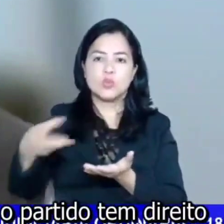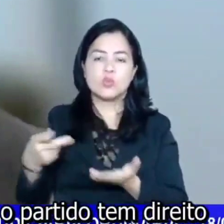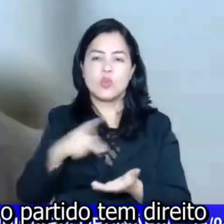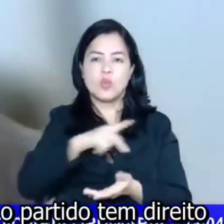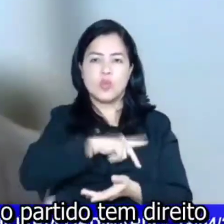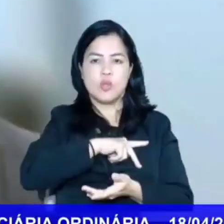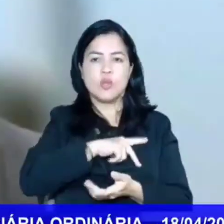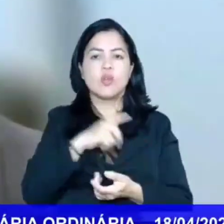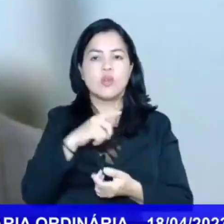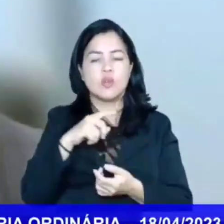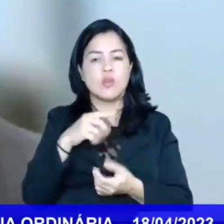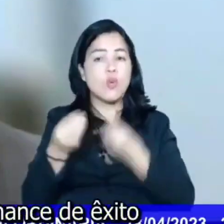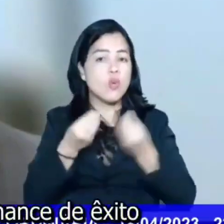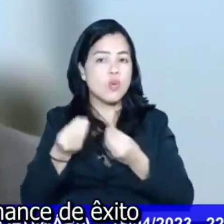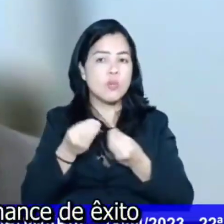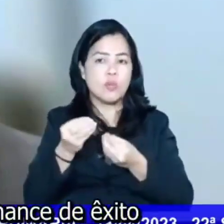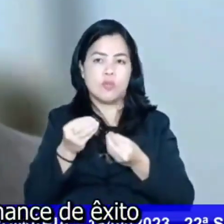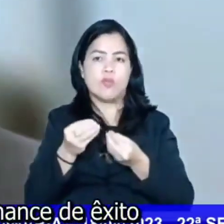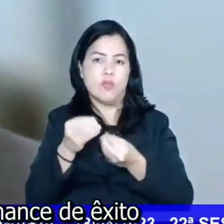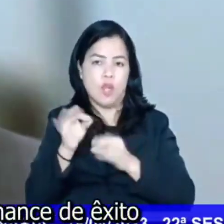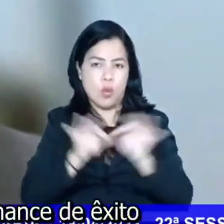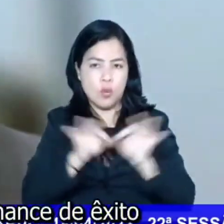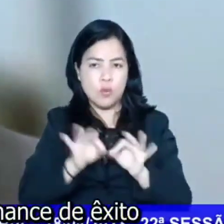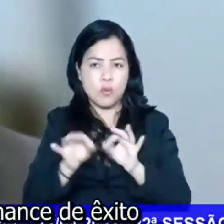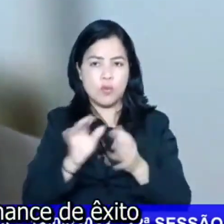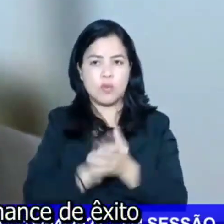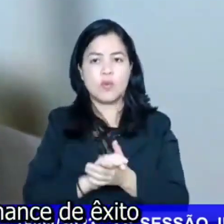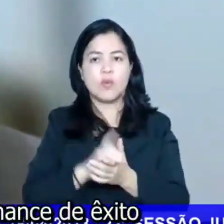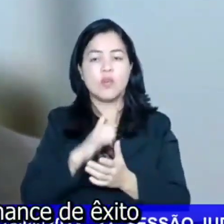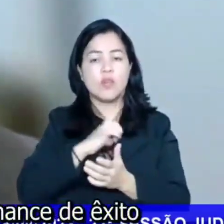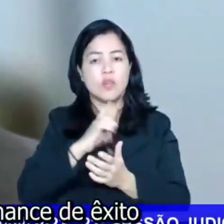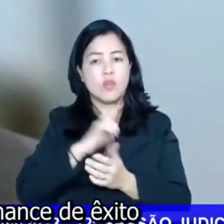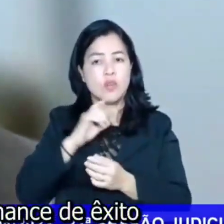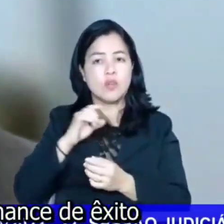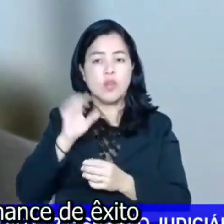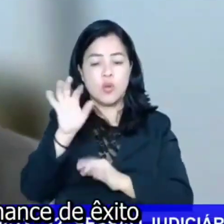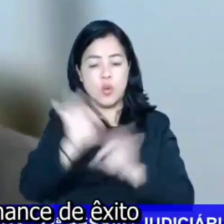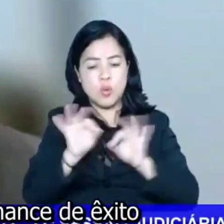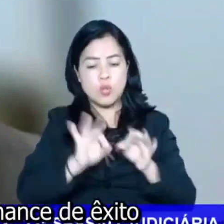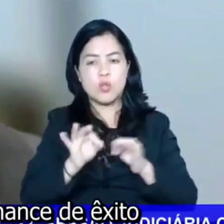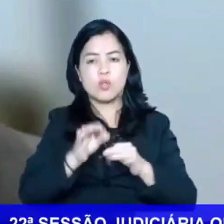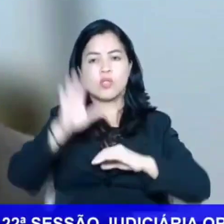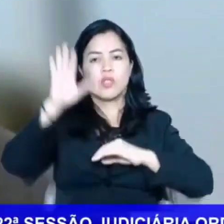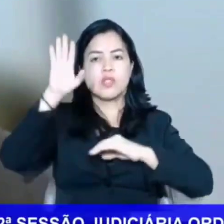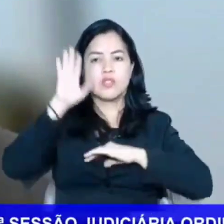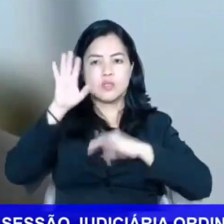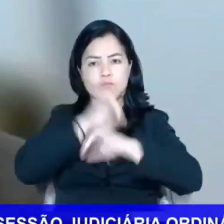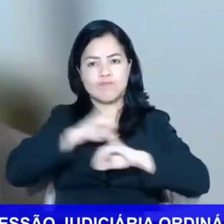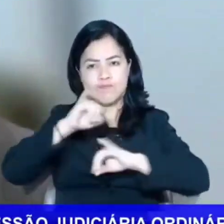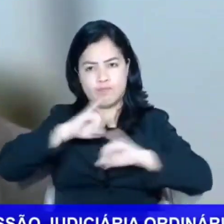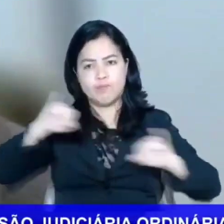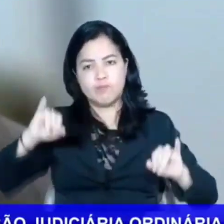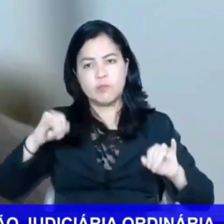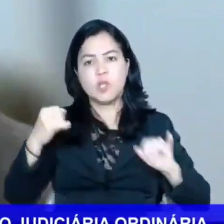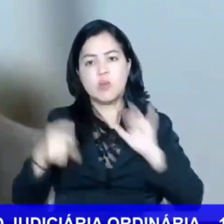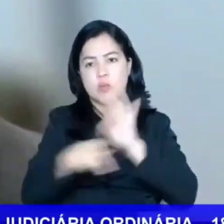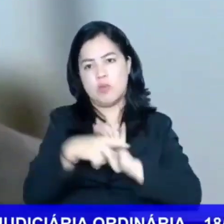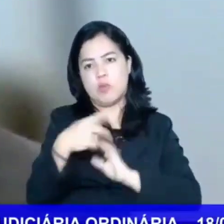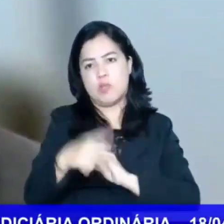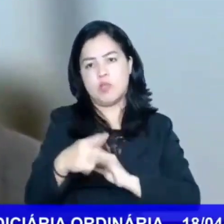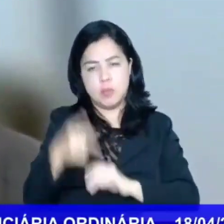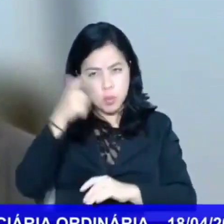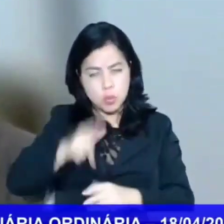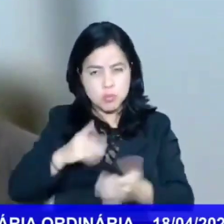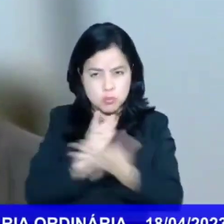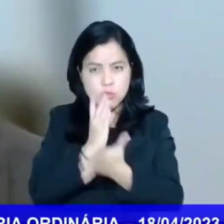o partido tem direito, viabilizando as candidaturas que possuem maior chance de êxito, uma vez que o